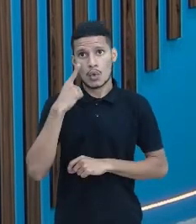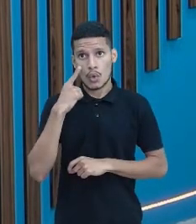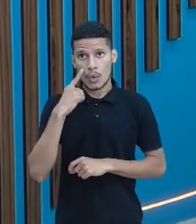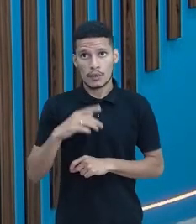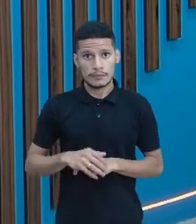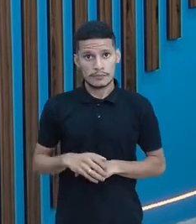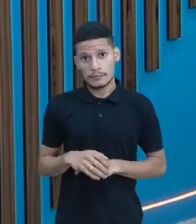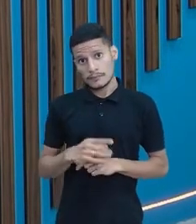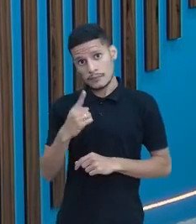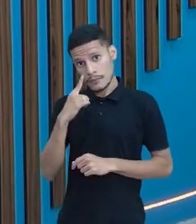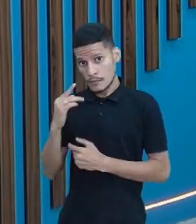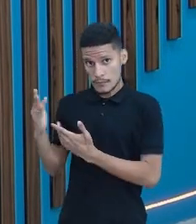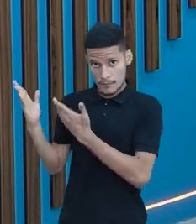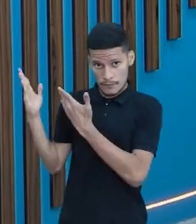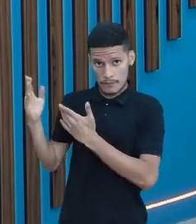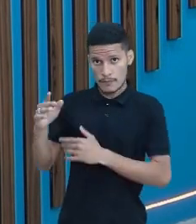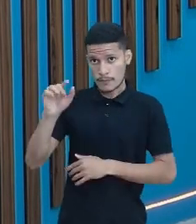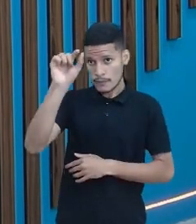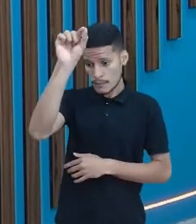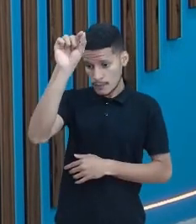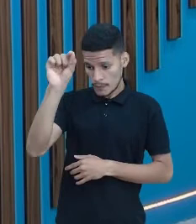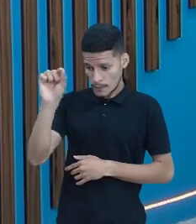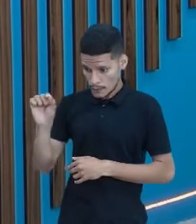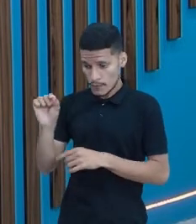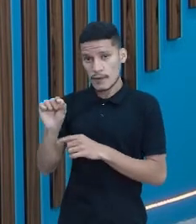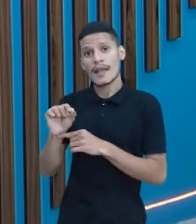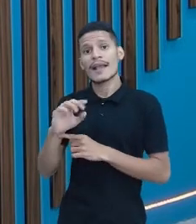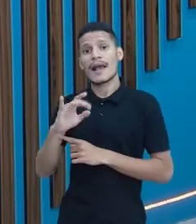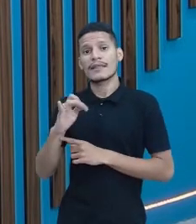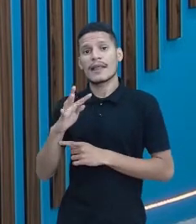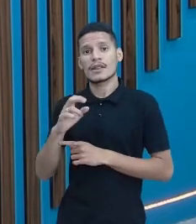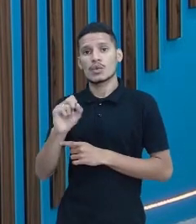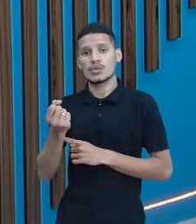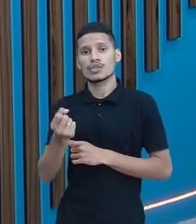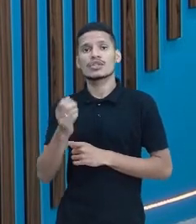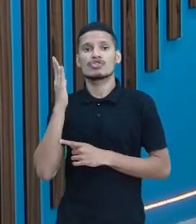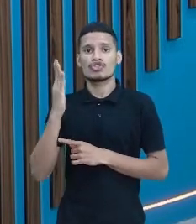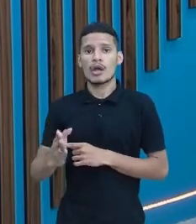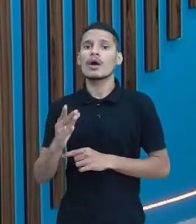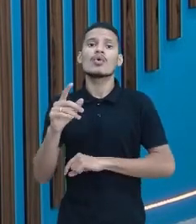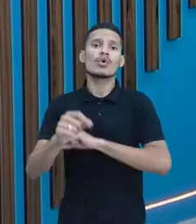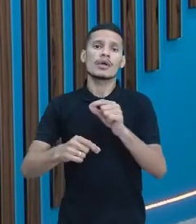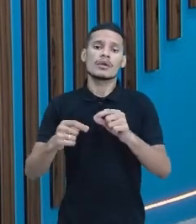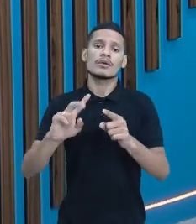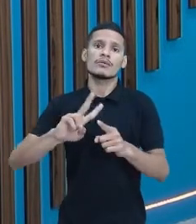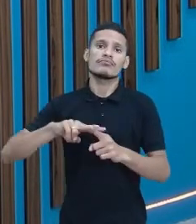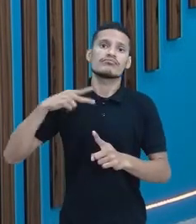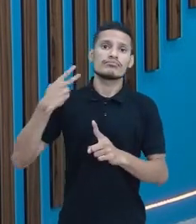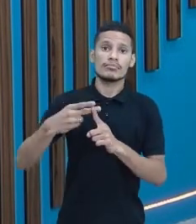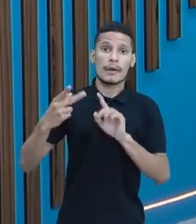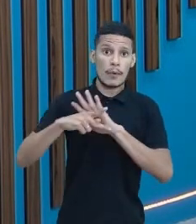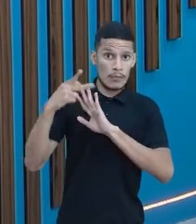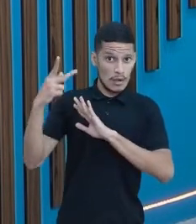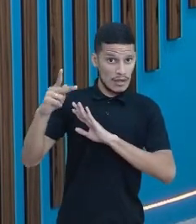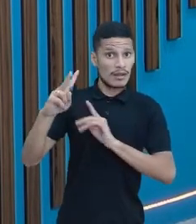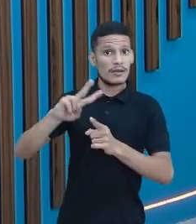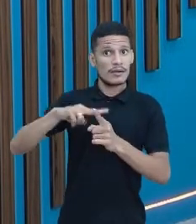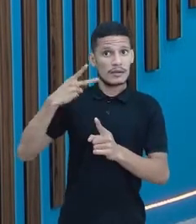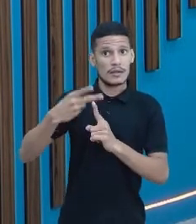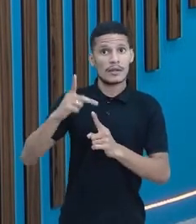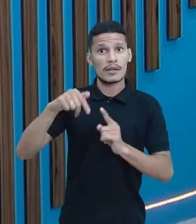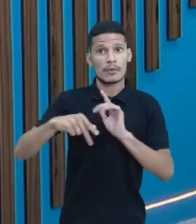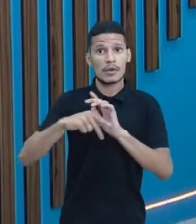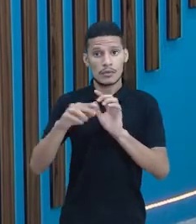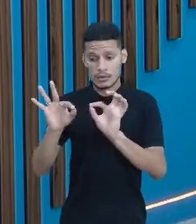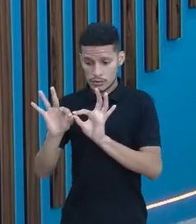essa medida aqui, que no caso é um dos catetos, a gente viu que ela multiplicada por ela mesma é